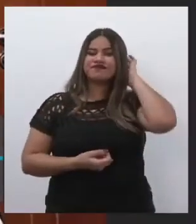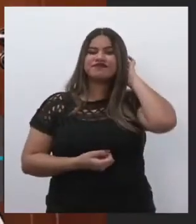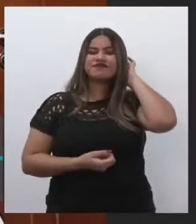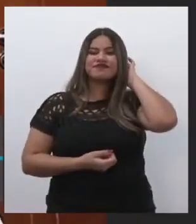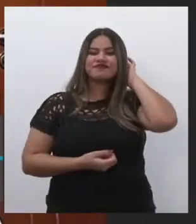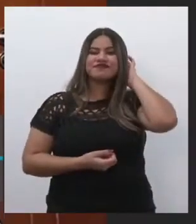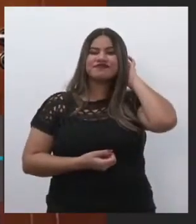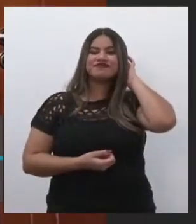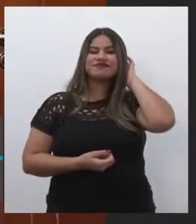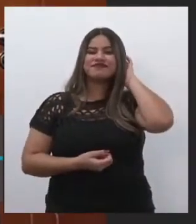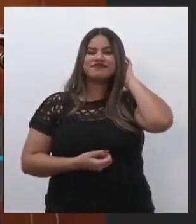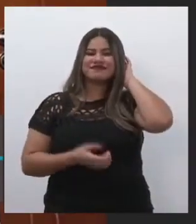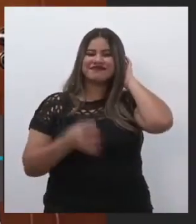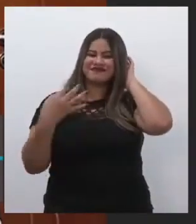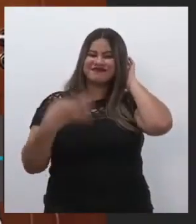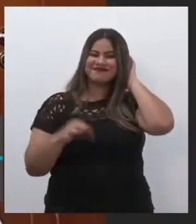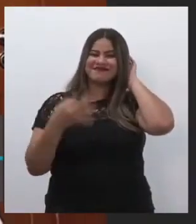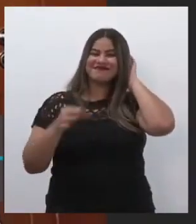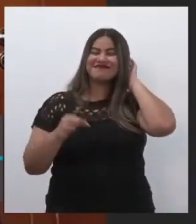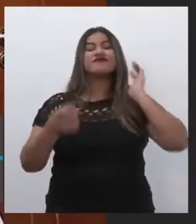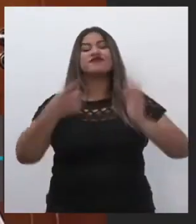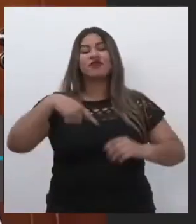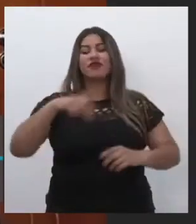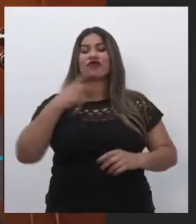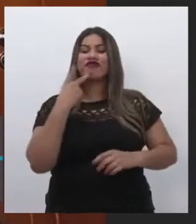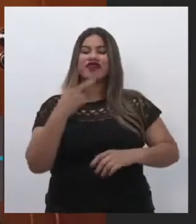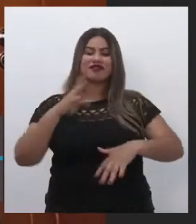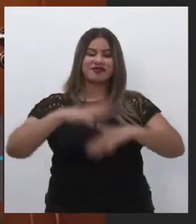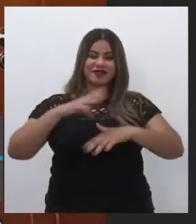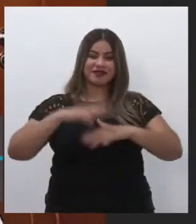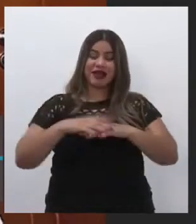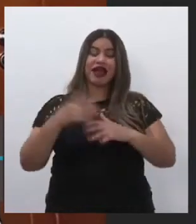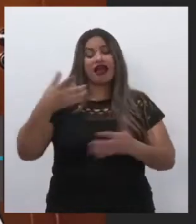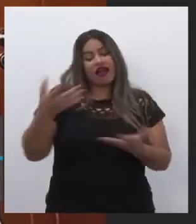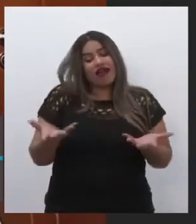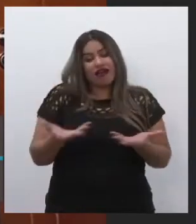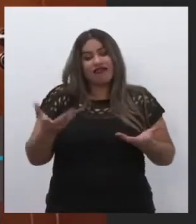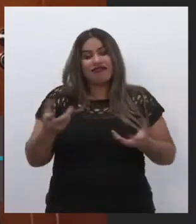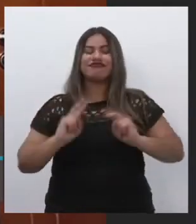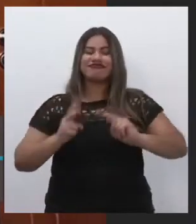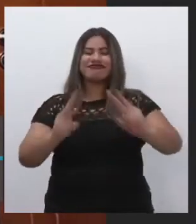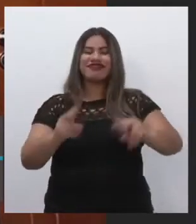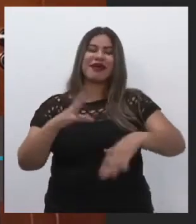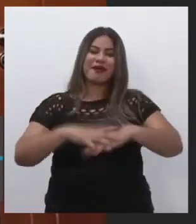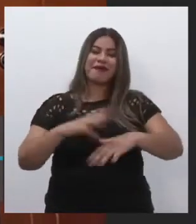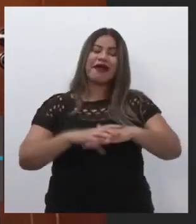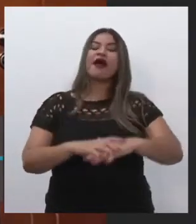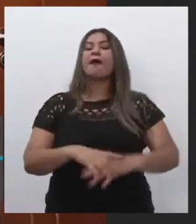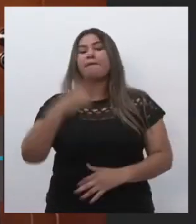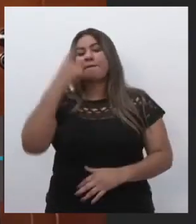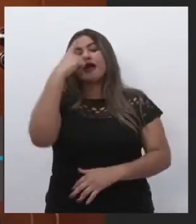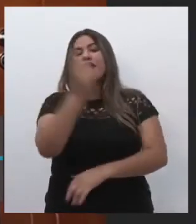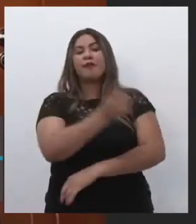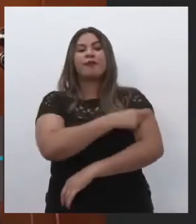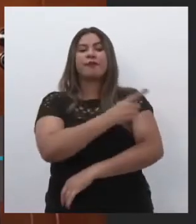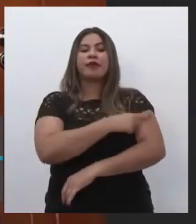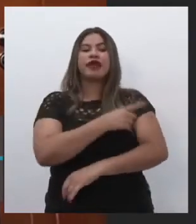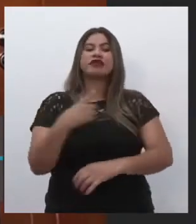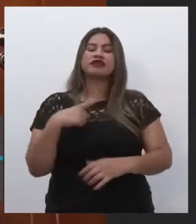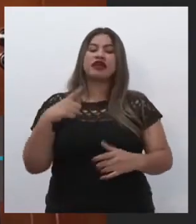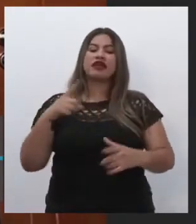Exatamente, o pessoal já está na matemática, vamos continuar então com a matemática. Então, vamos pegar o primeiro ano, a gente selecionou algumas habilidades